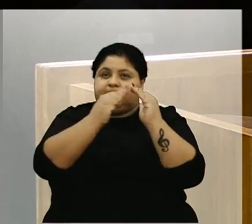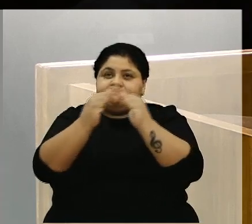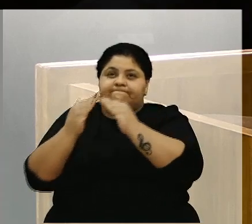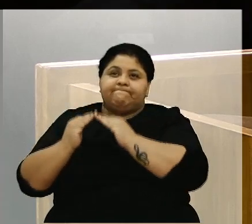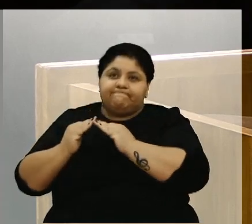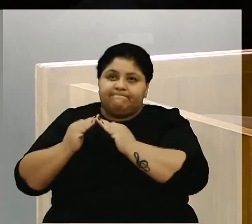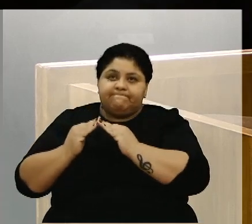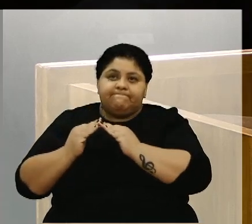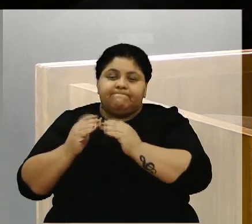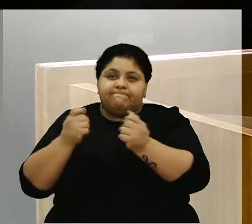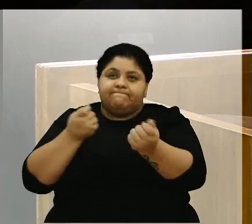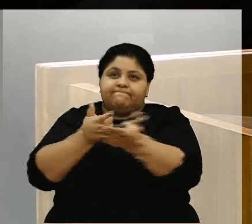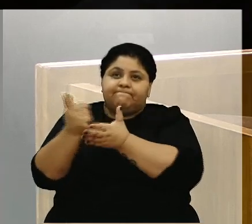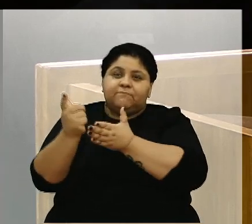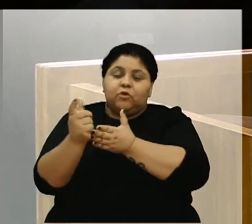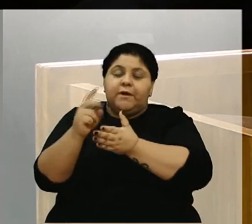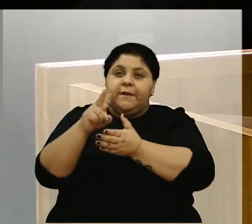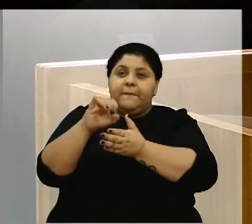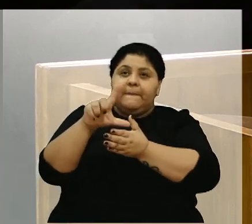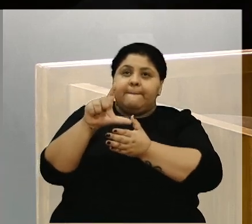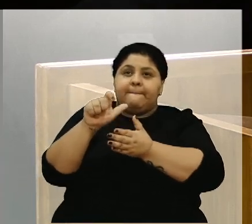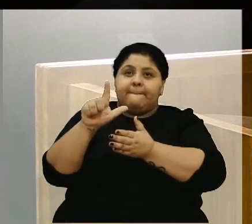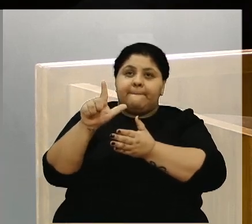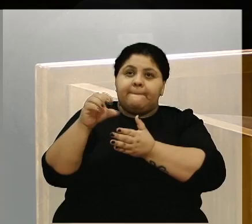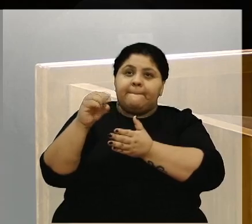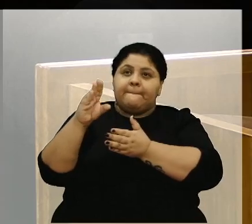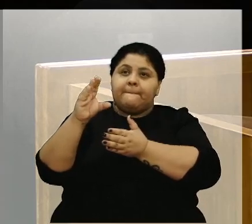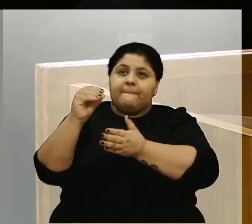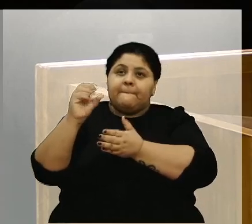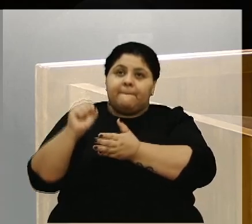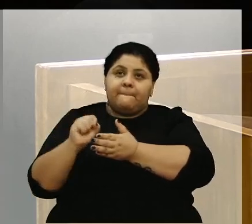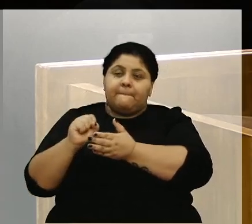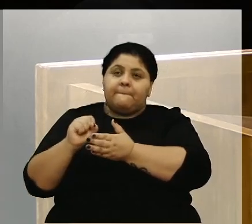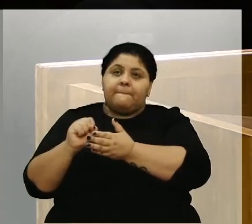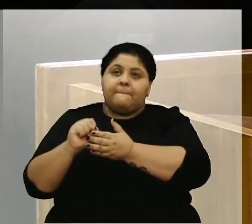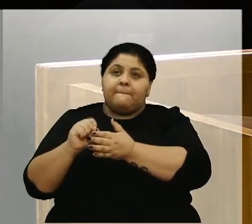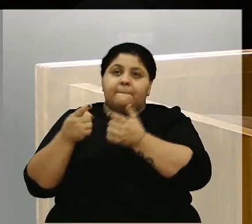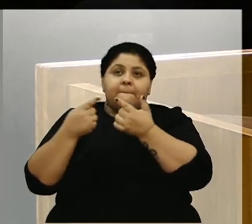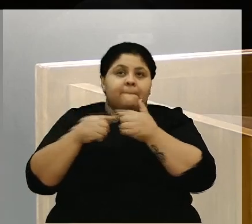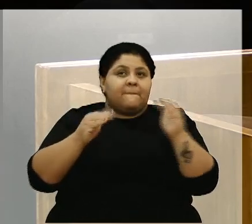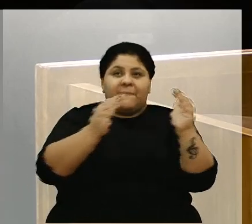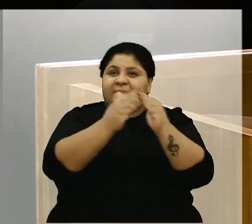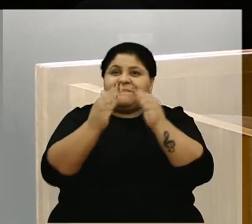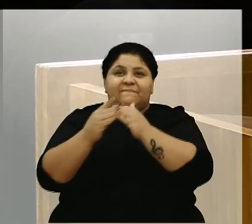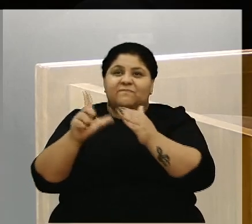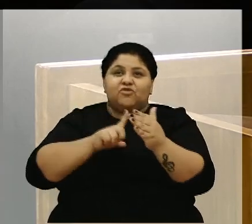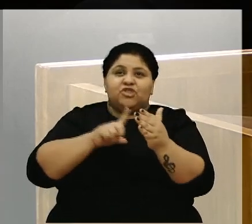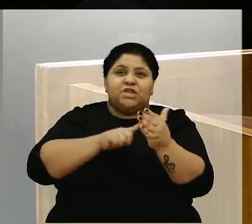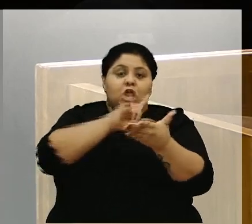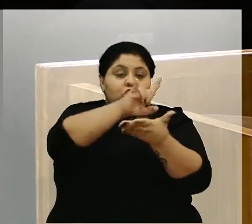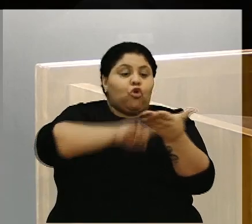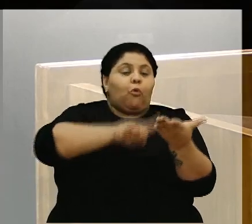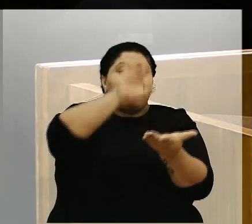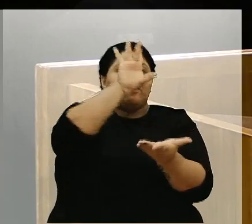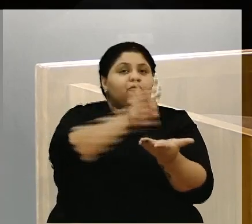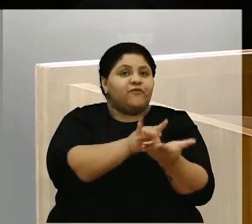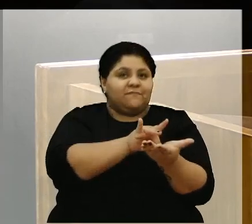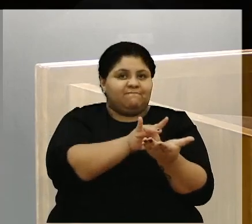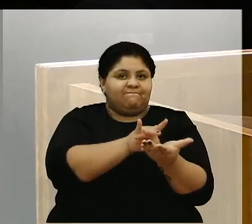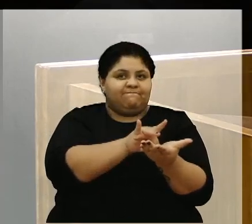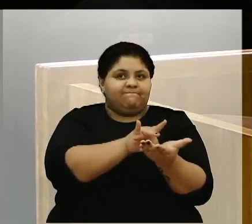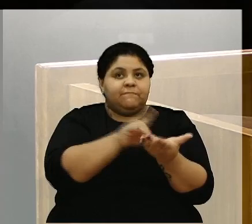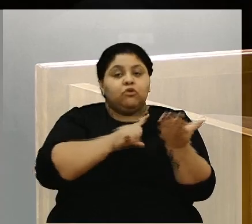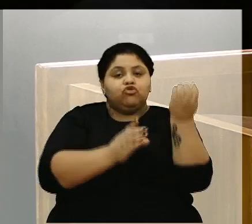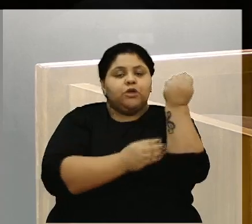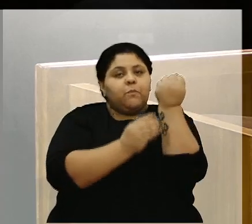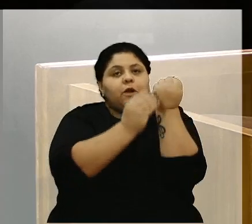uma casa lá no Vila Lobos por R$400, mas a casa não tinha escritura. Então não tinha questão burocrática.